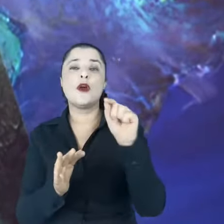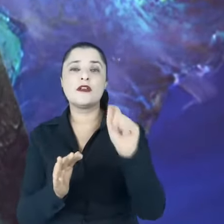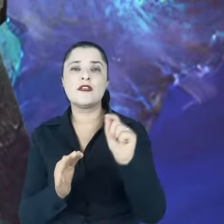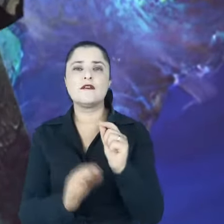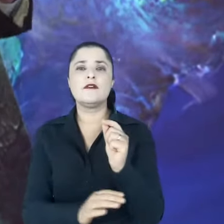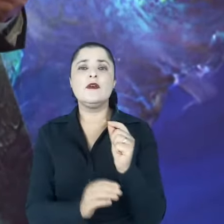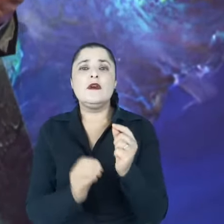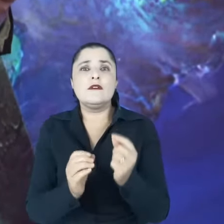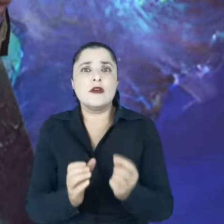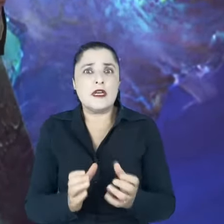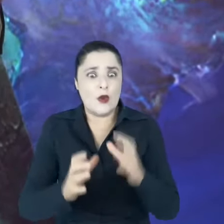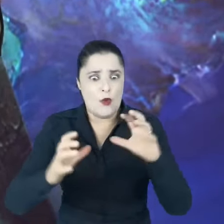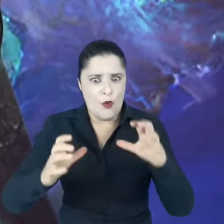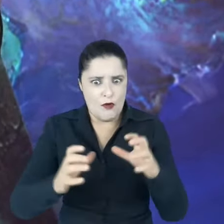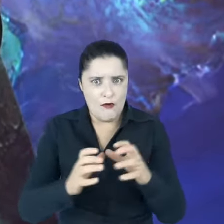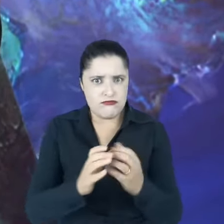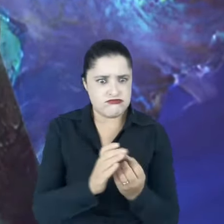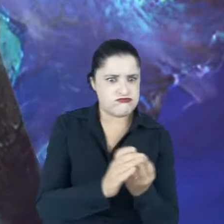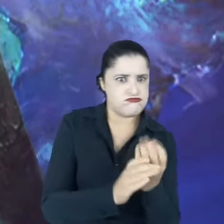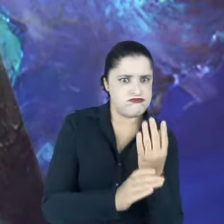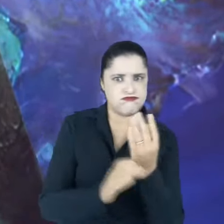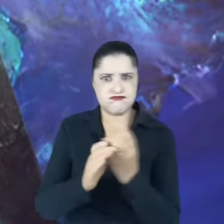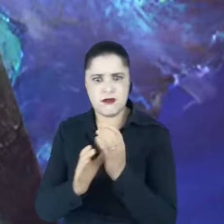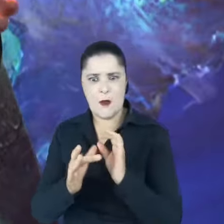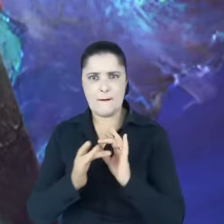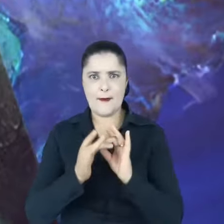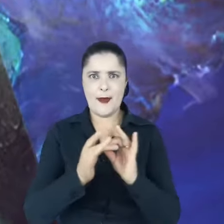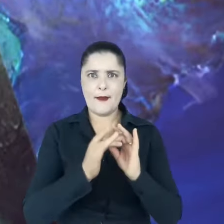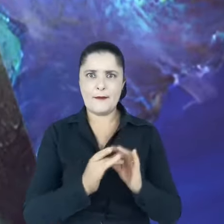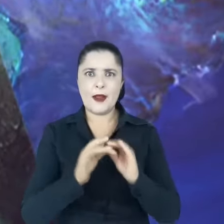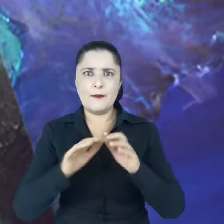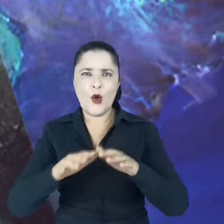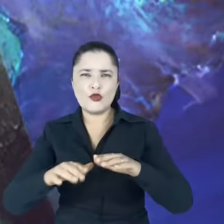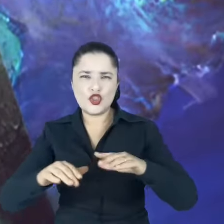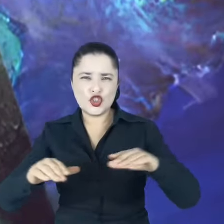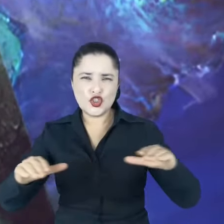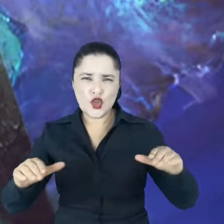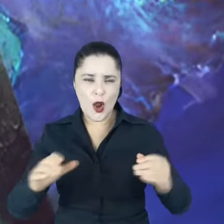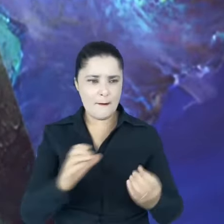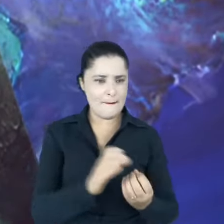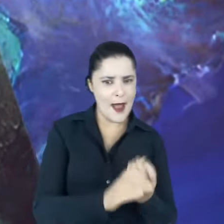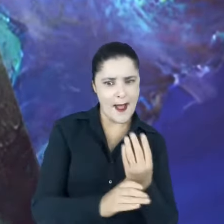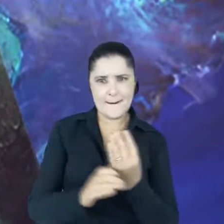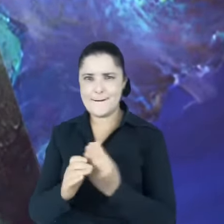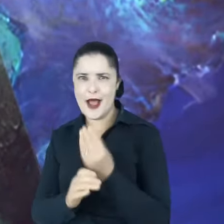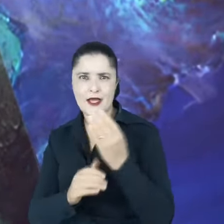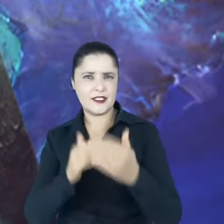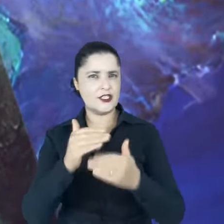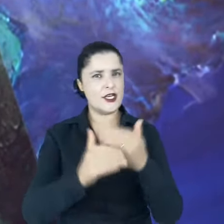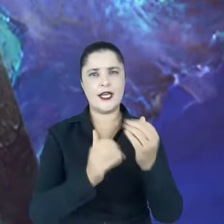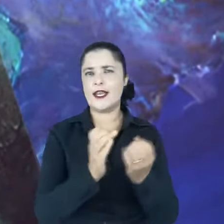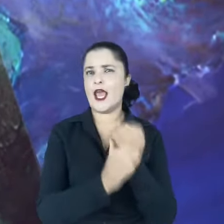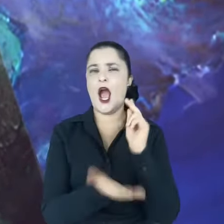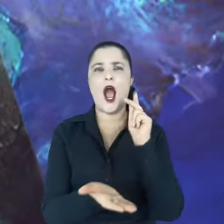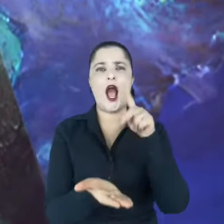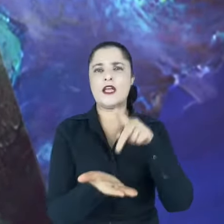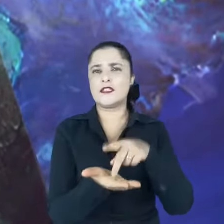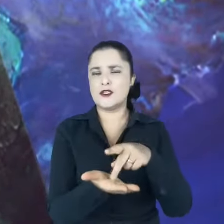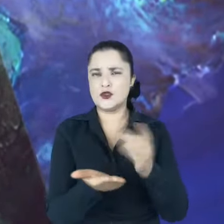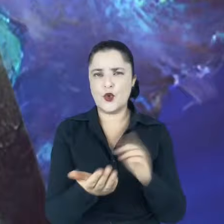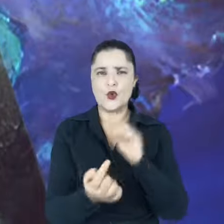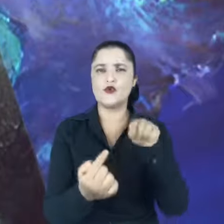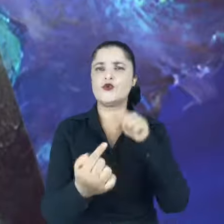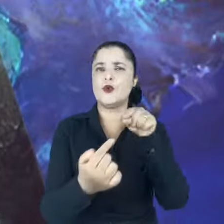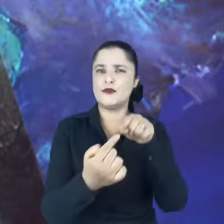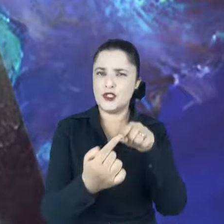conjunto muito grande sobre esse solo fértil. É assim que a gente cria as razões, os objetivos